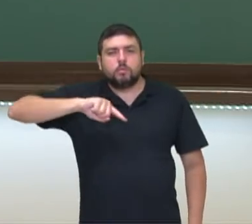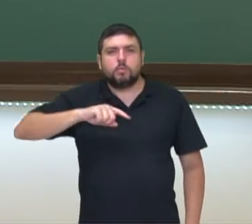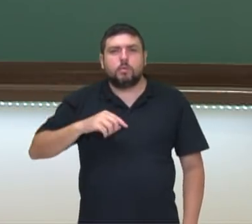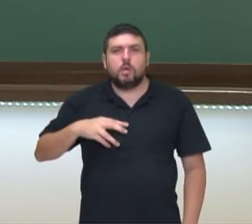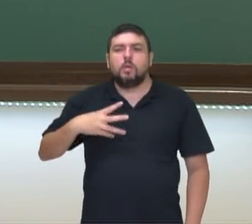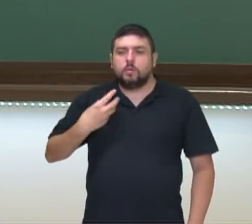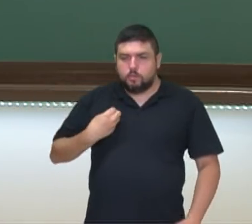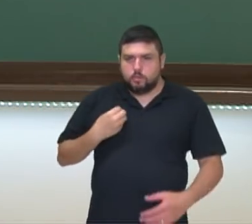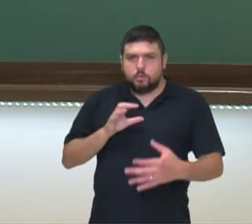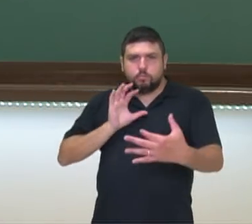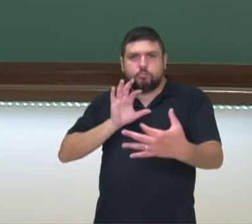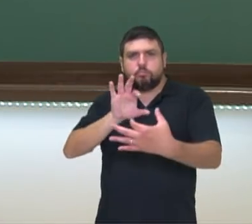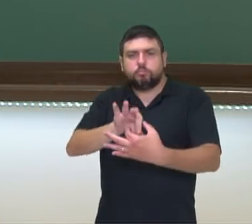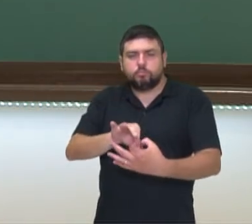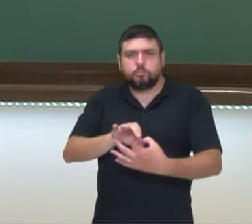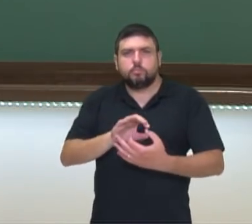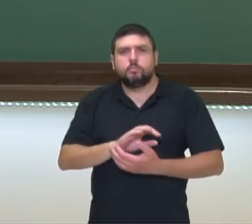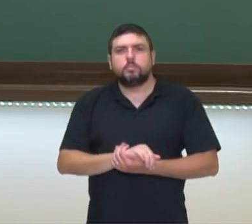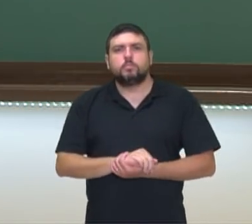no meio dos acontecimentos.